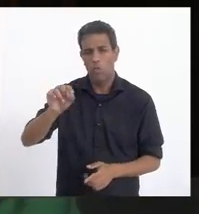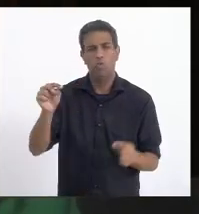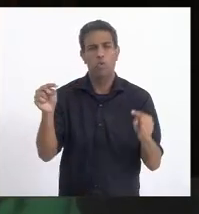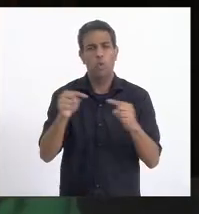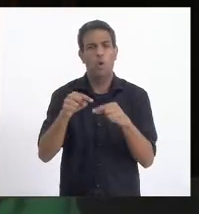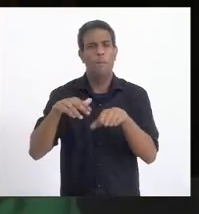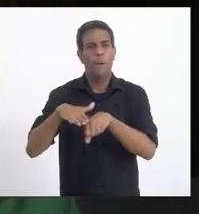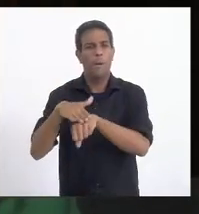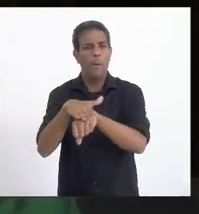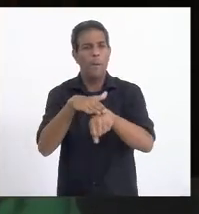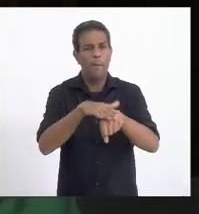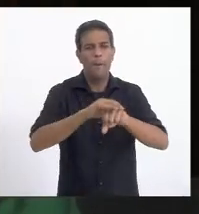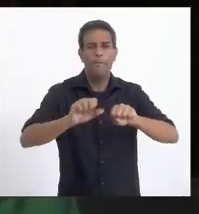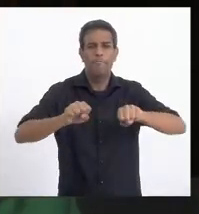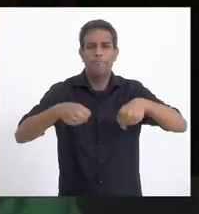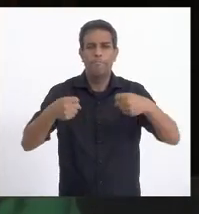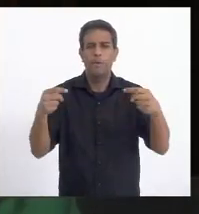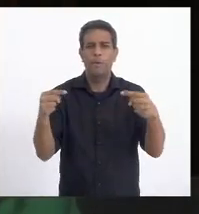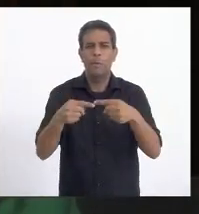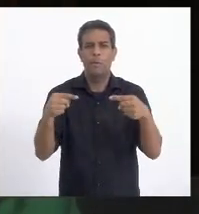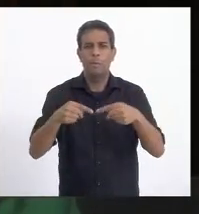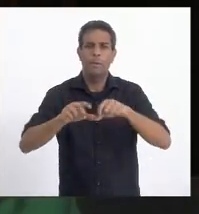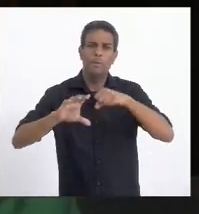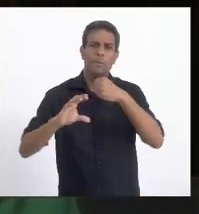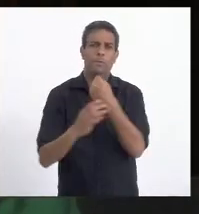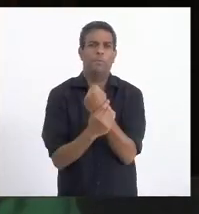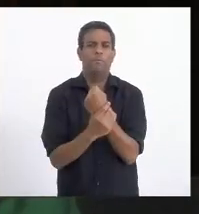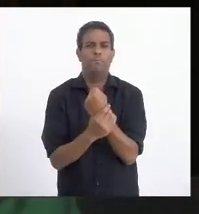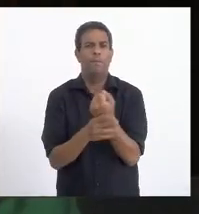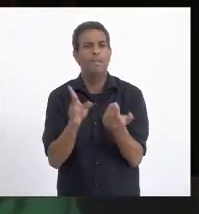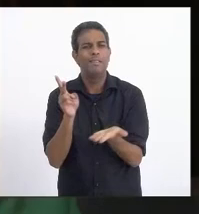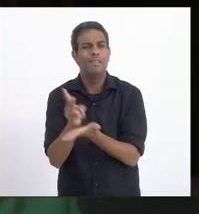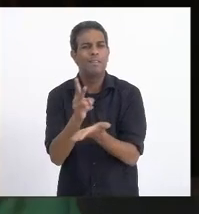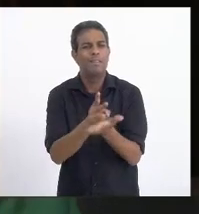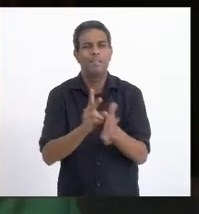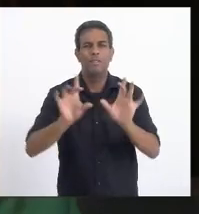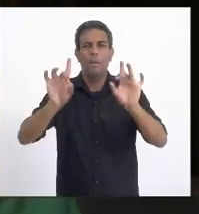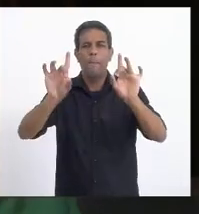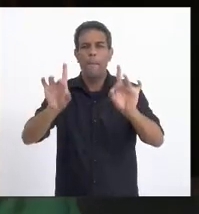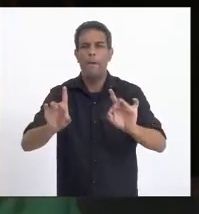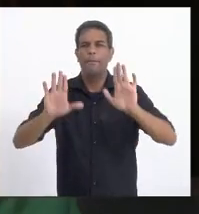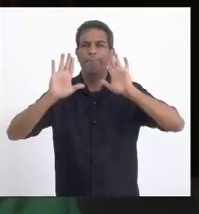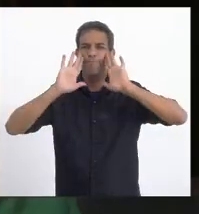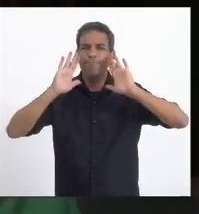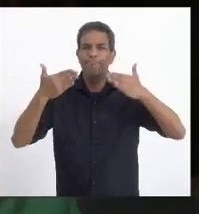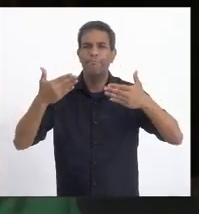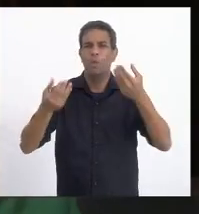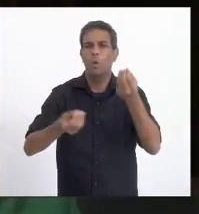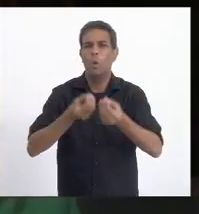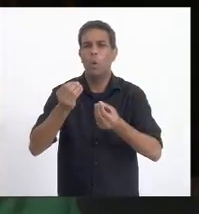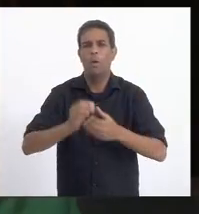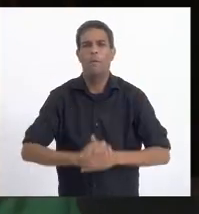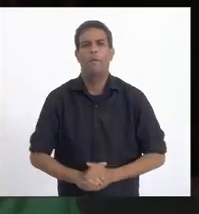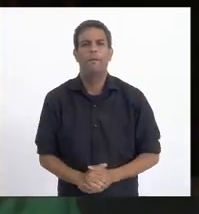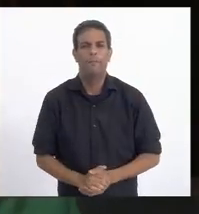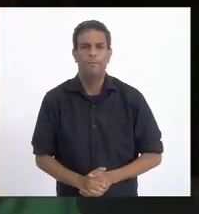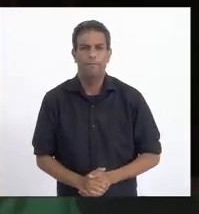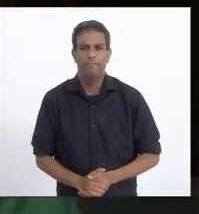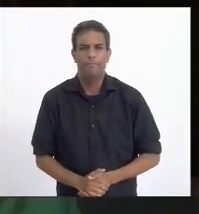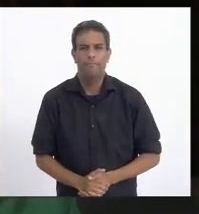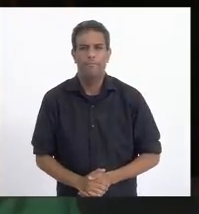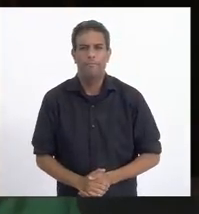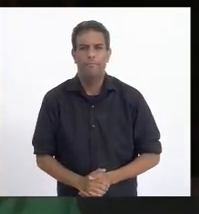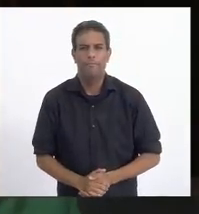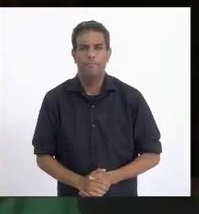para lutar pela Segurança Pública todo segmento mas de forma especial a segurança pública bom